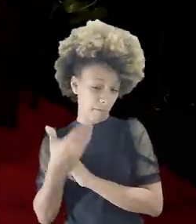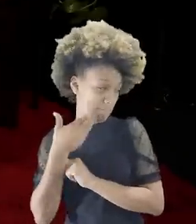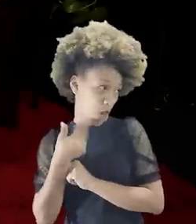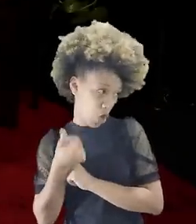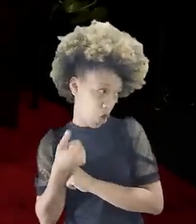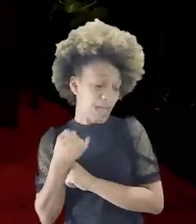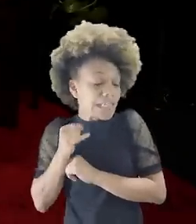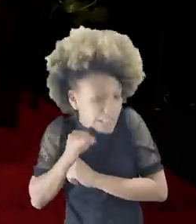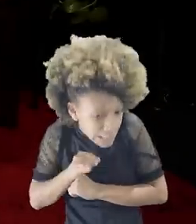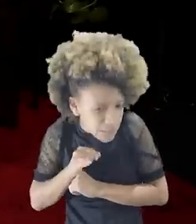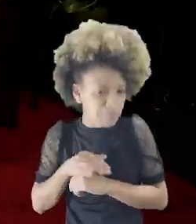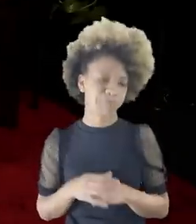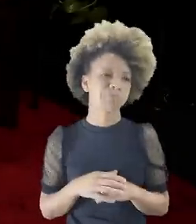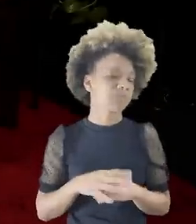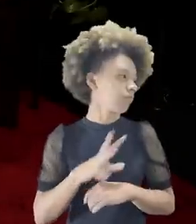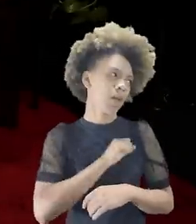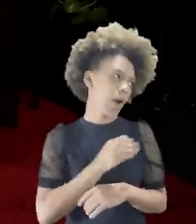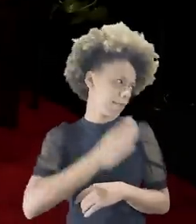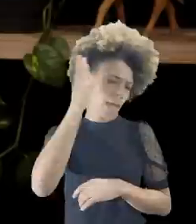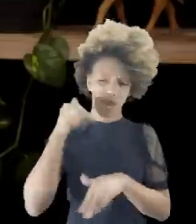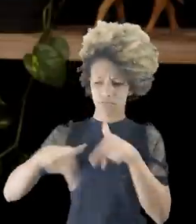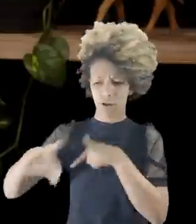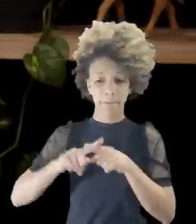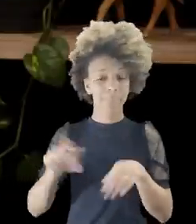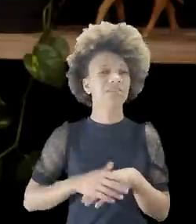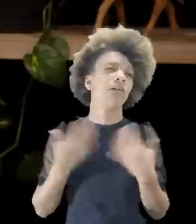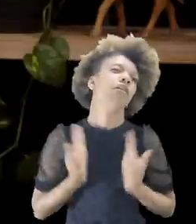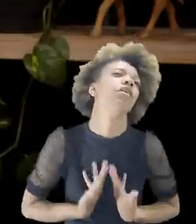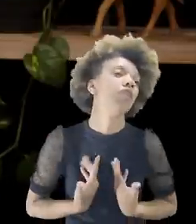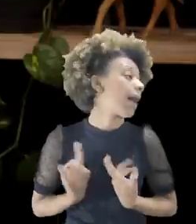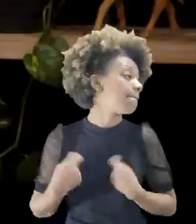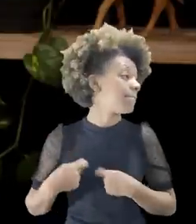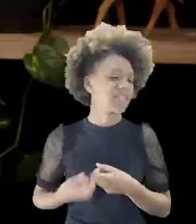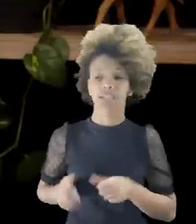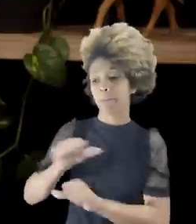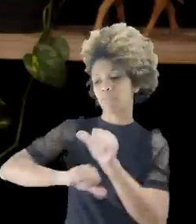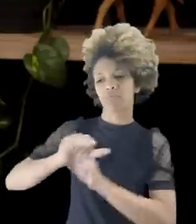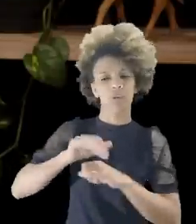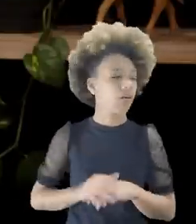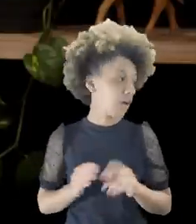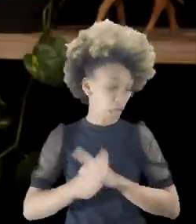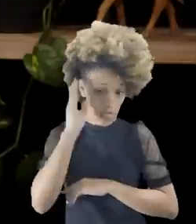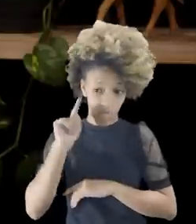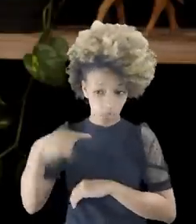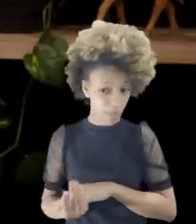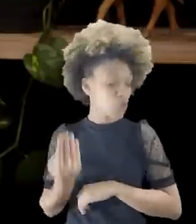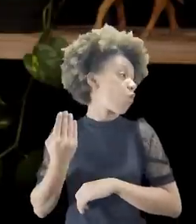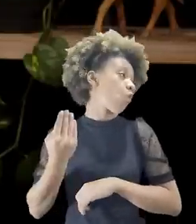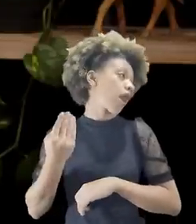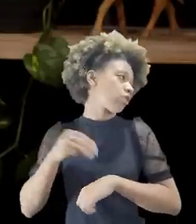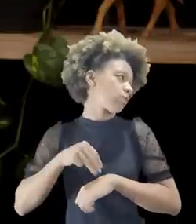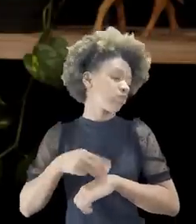ser muito melhor se Cara eu amo o Neymar jogando aí O Neymar tá cansado ele tem que sair agora imagina o Neymar sai daqui há quatro anos ele